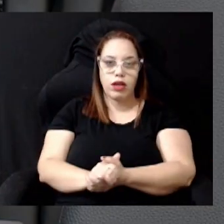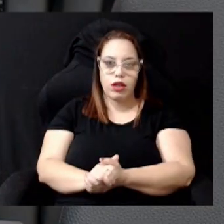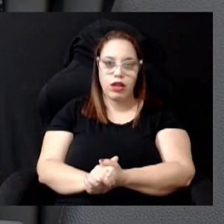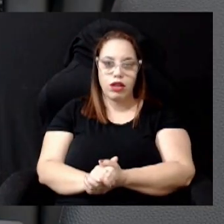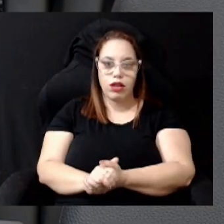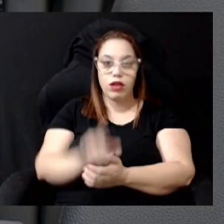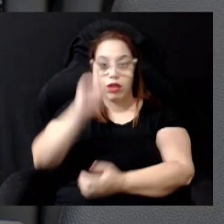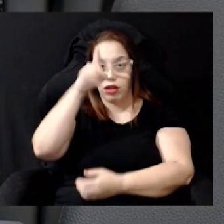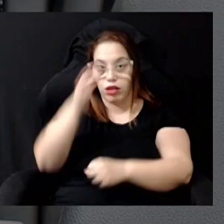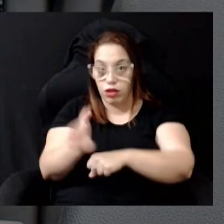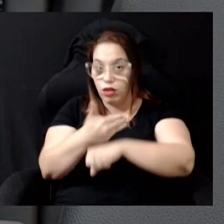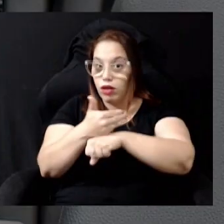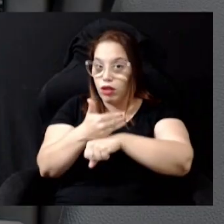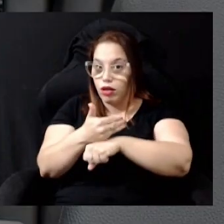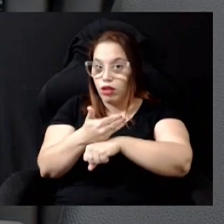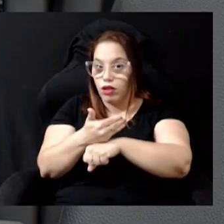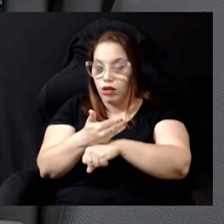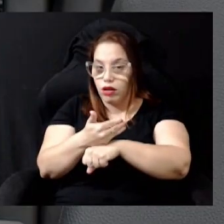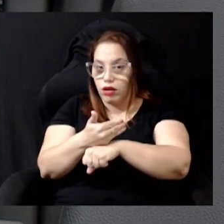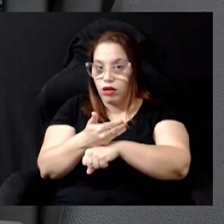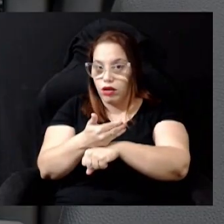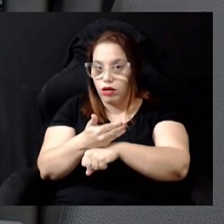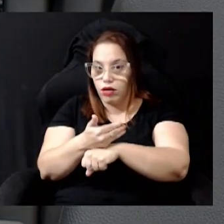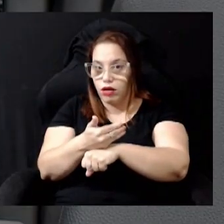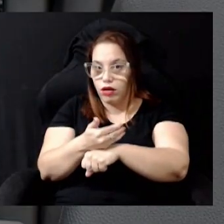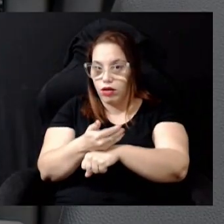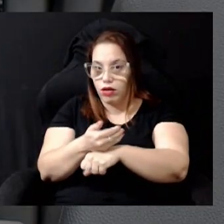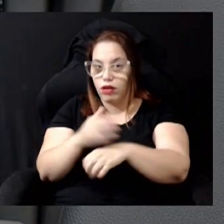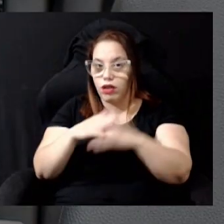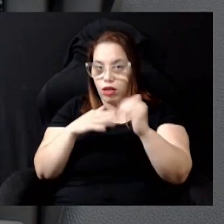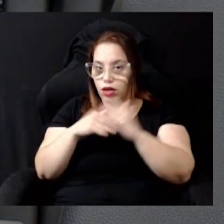e, portanto, fazer todo o ciclo de tratamento. É muito